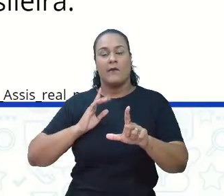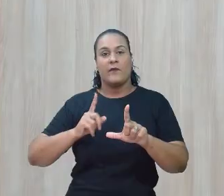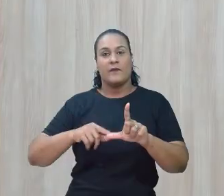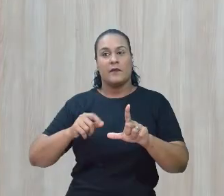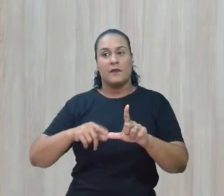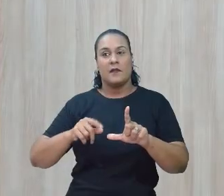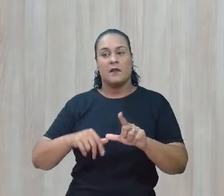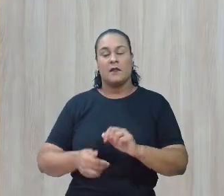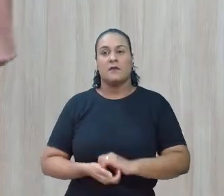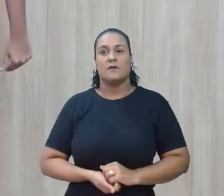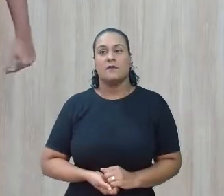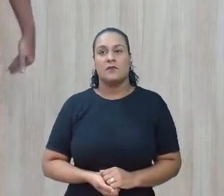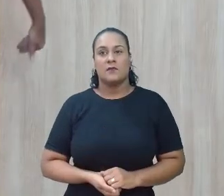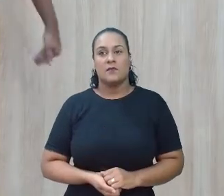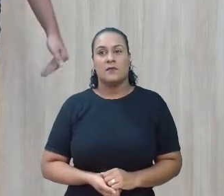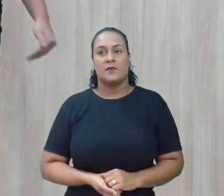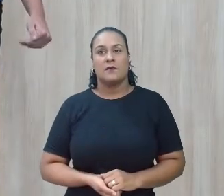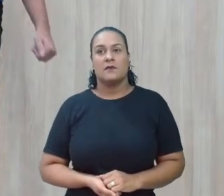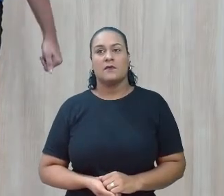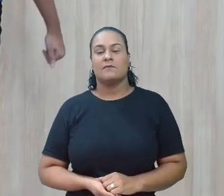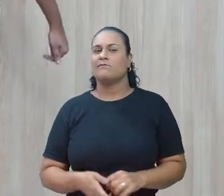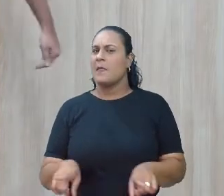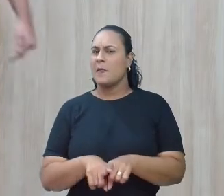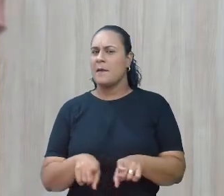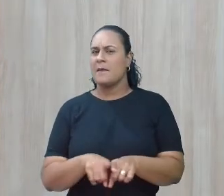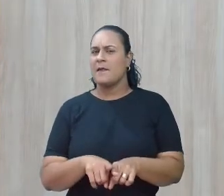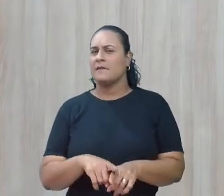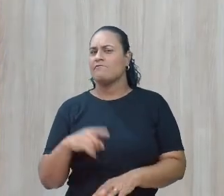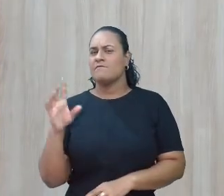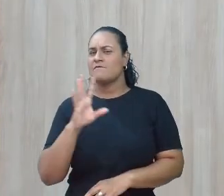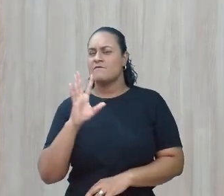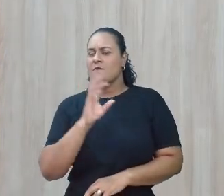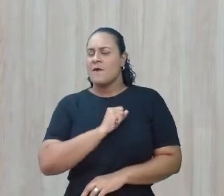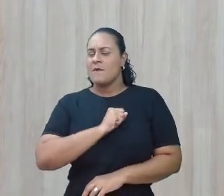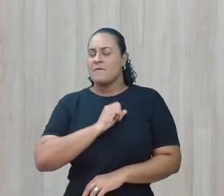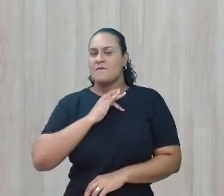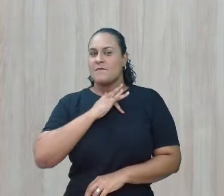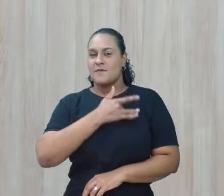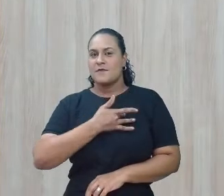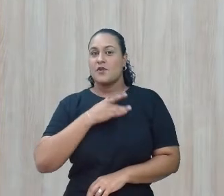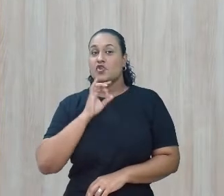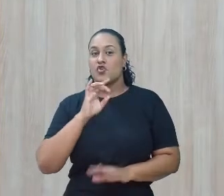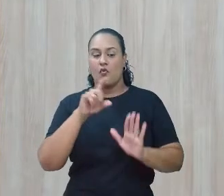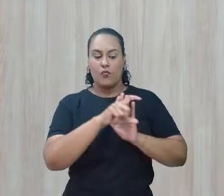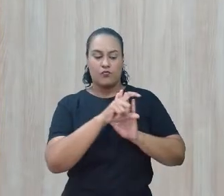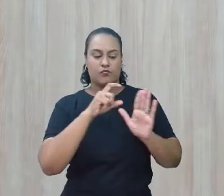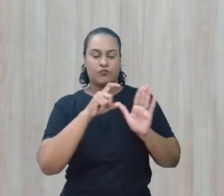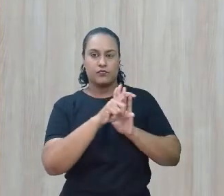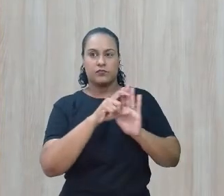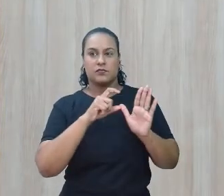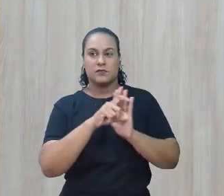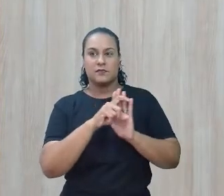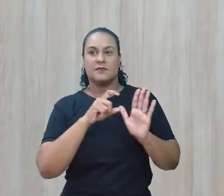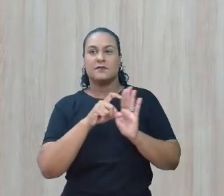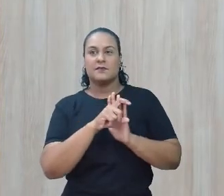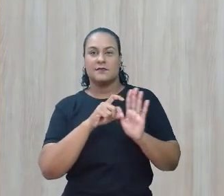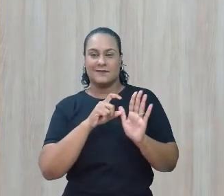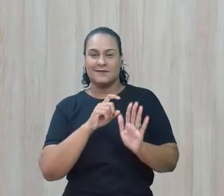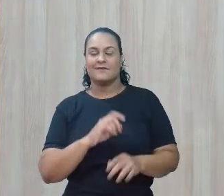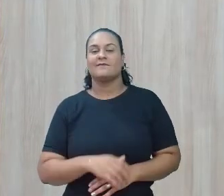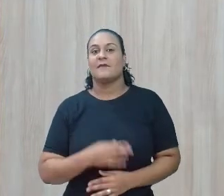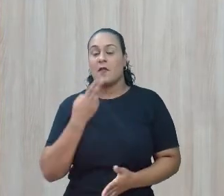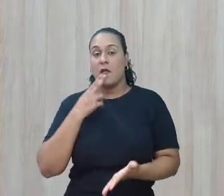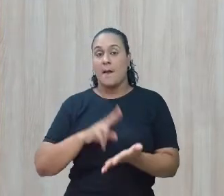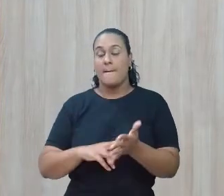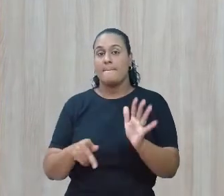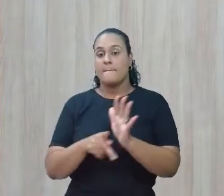incontestável. Mas ele também é um apaixonado. Então vamos ver um trechinho, porque essa carta é longuíssima, de uma carta que ele escreveu para